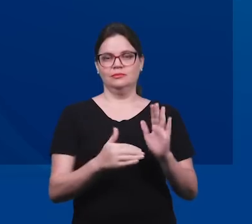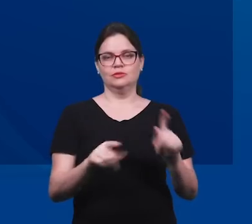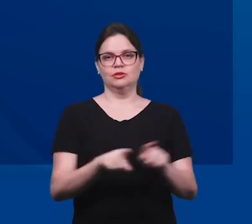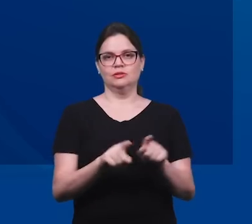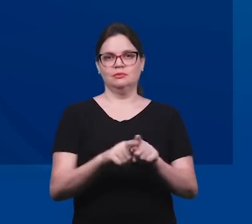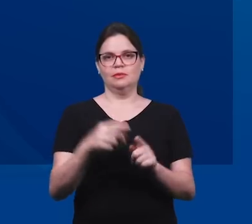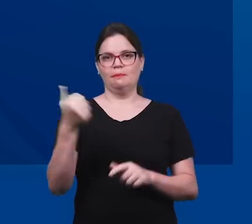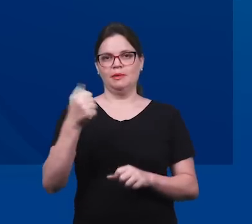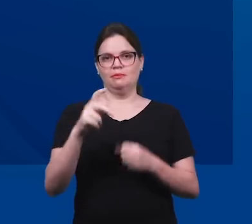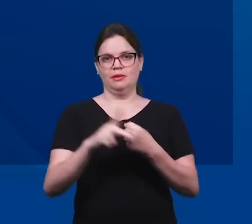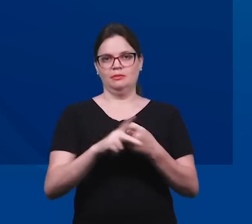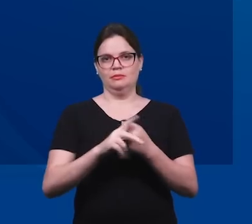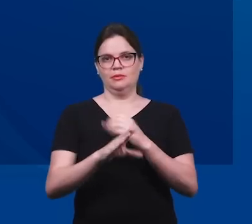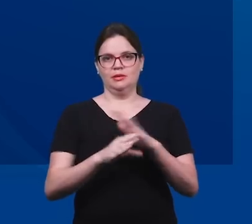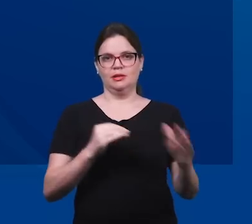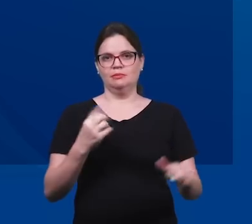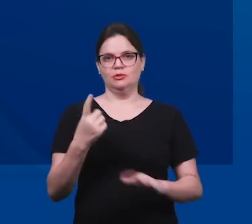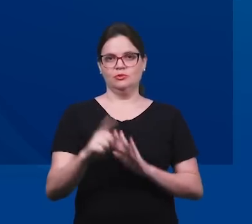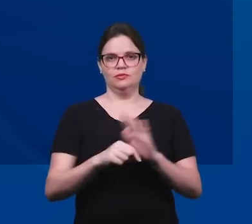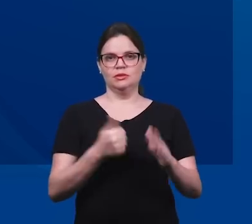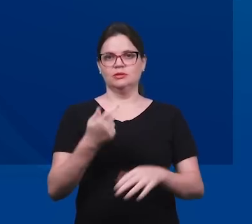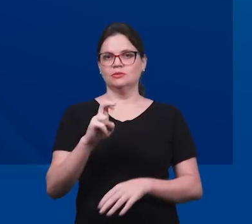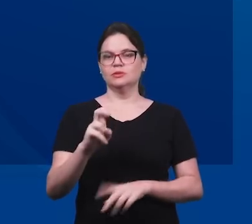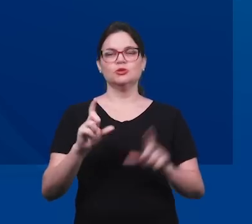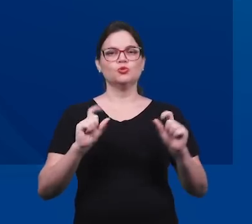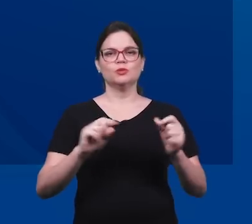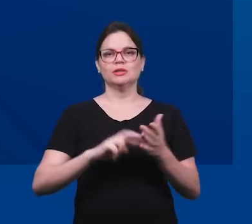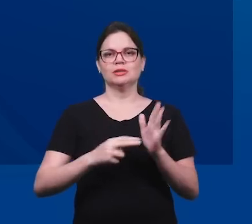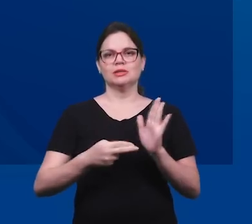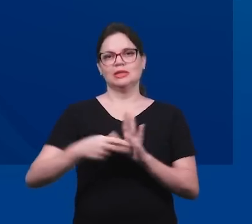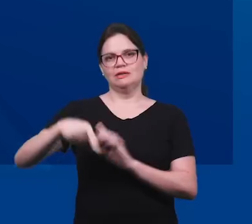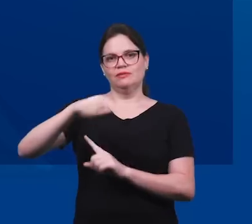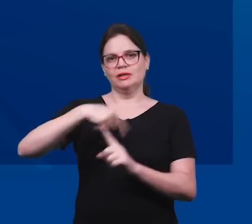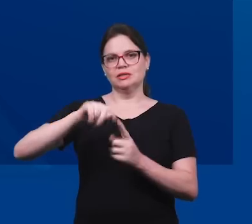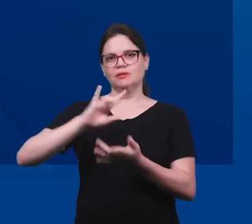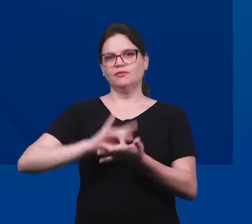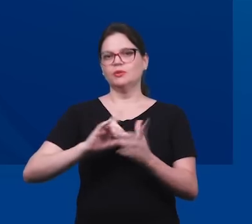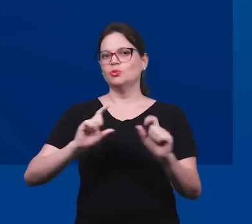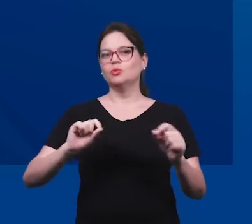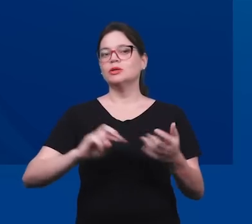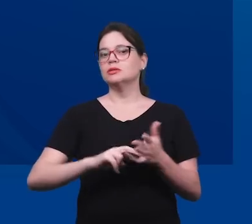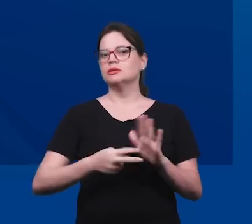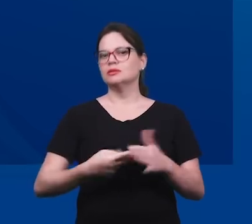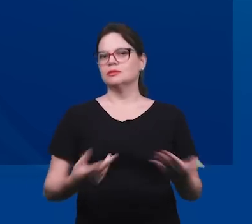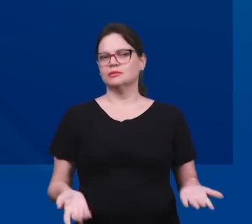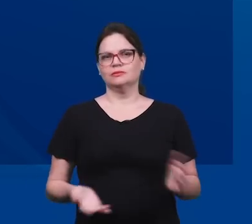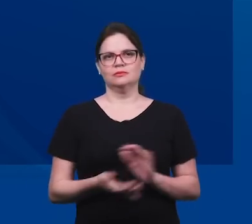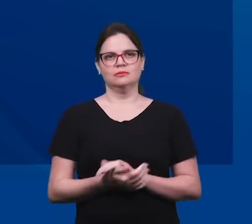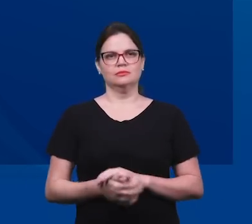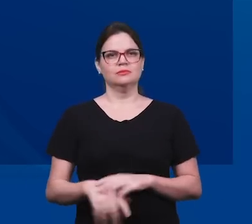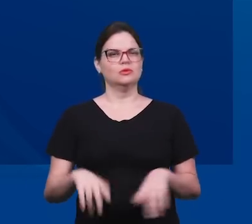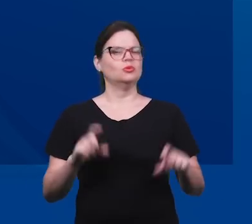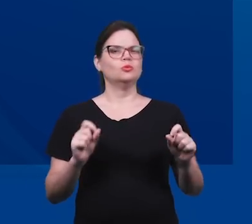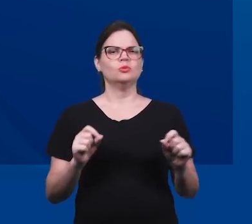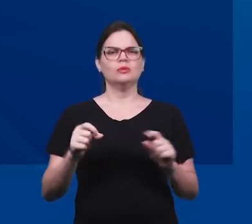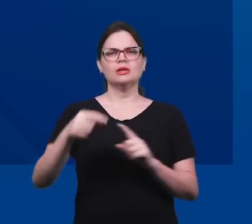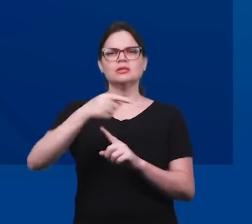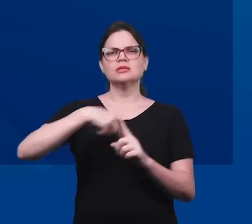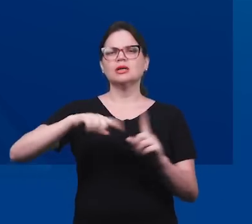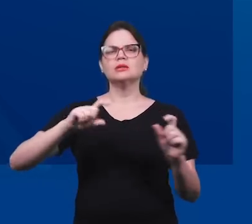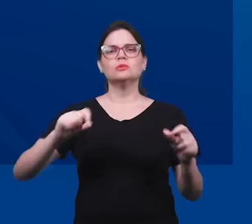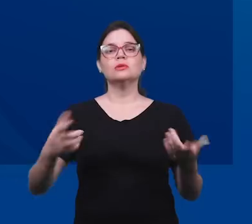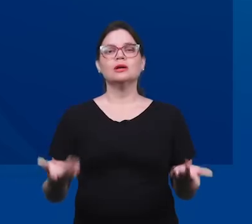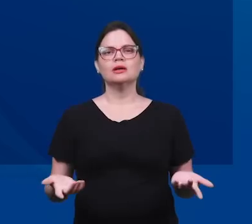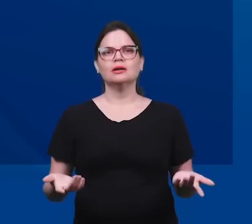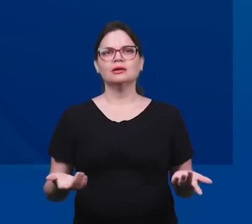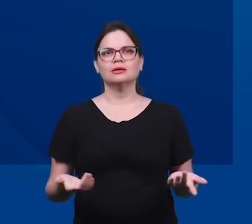7a e 1 Pedro, capítulo 1, verso 15, o que significa ser santo e verdadeiro? Tiago, ser